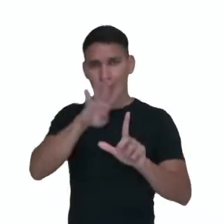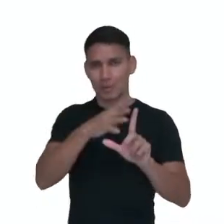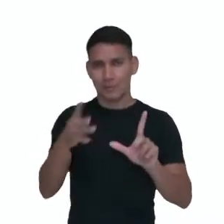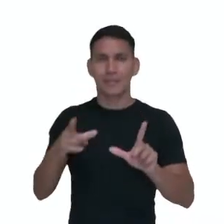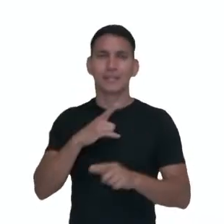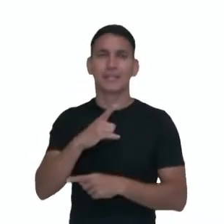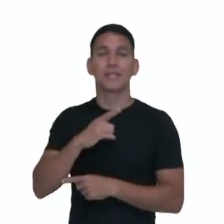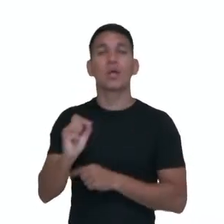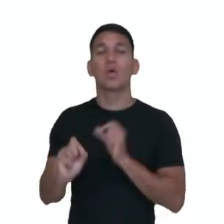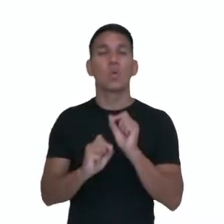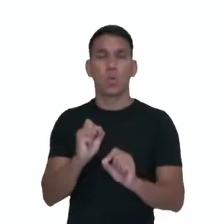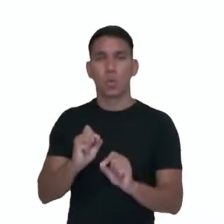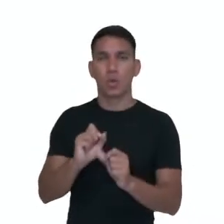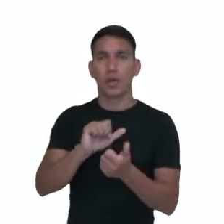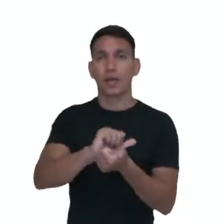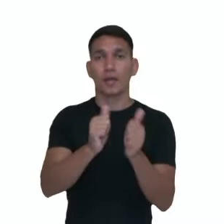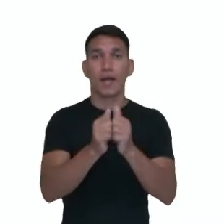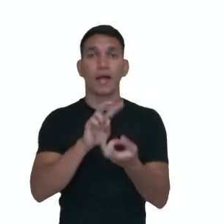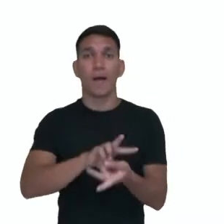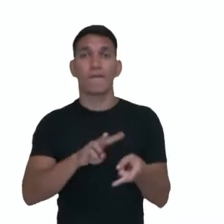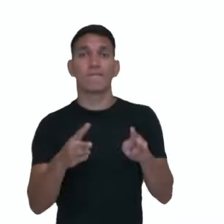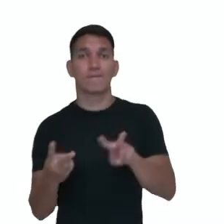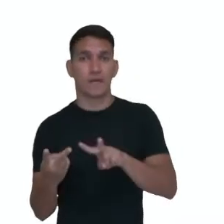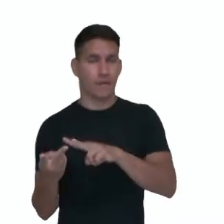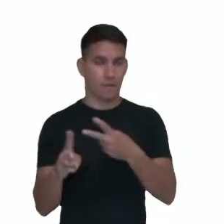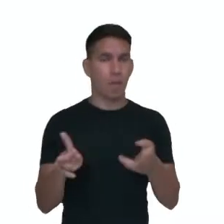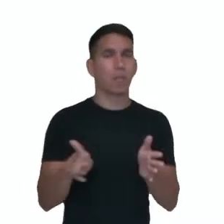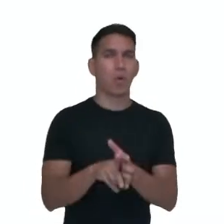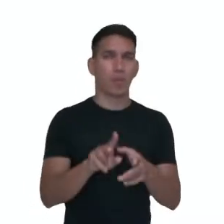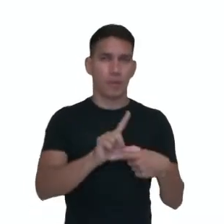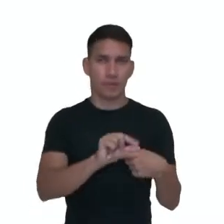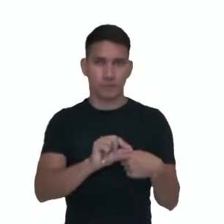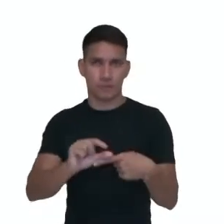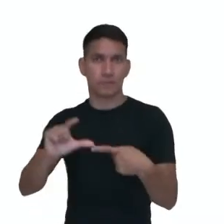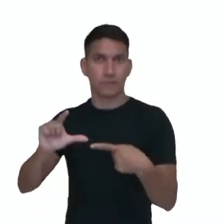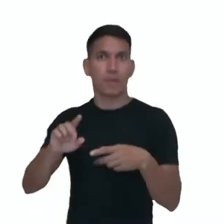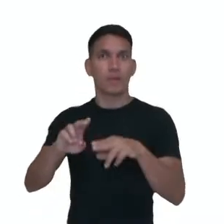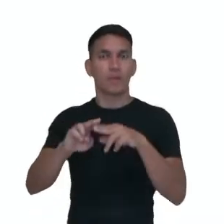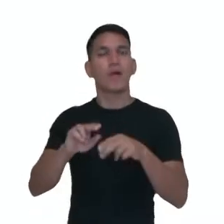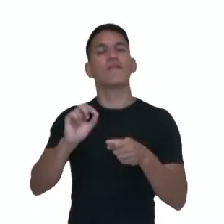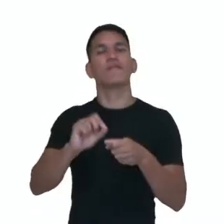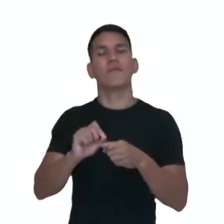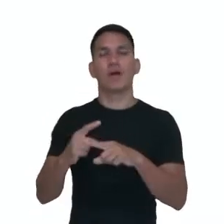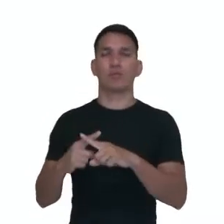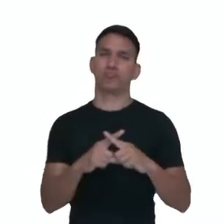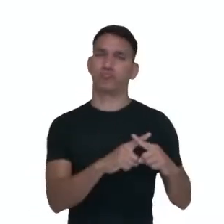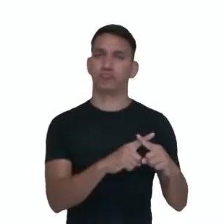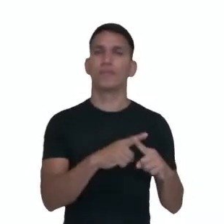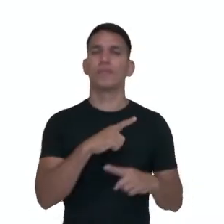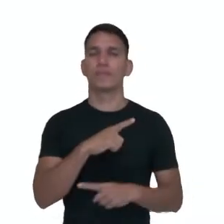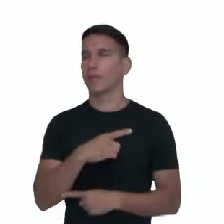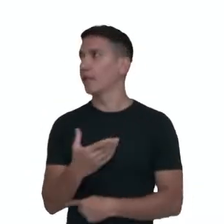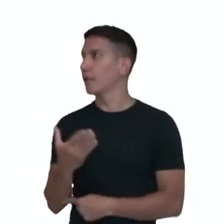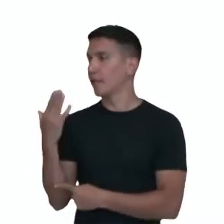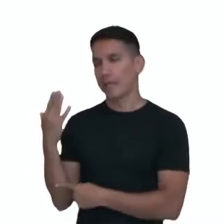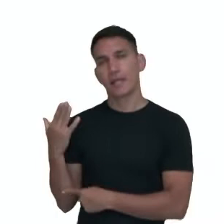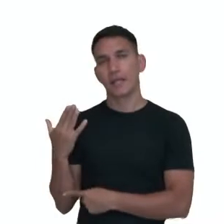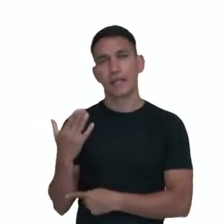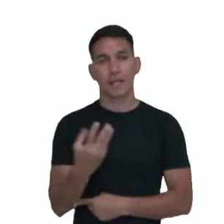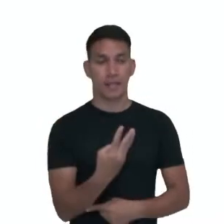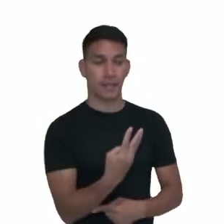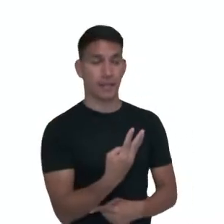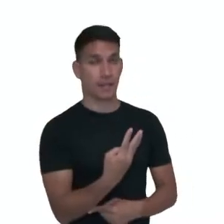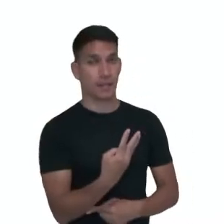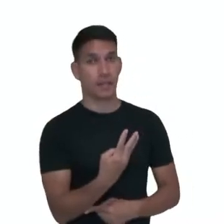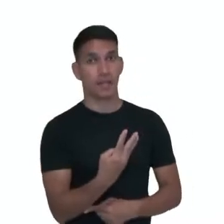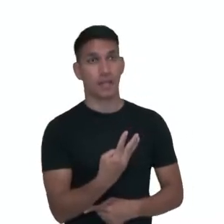da conversão da escala. Então, a gente vai fazendo a multiplicação, né, desse valor